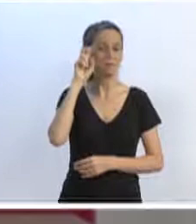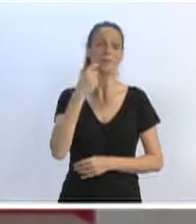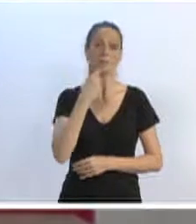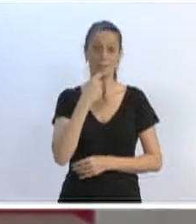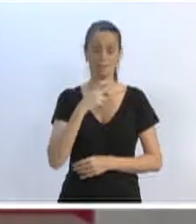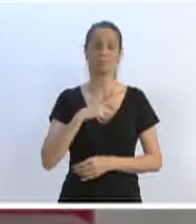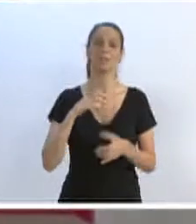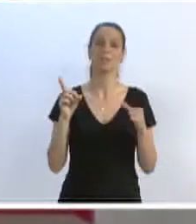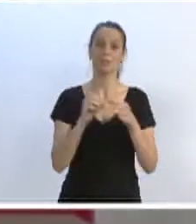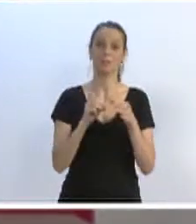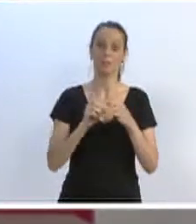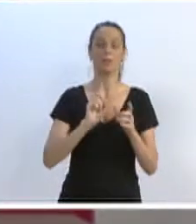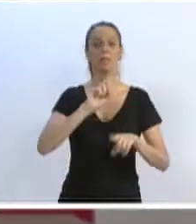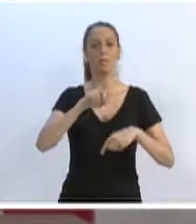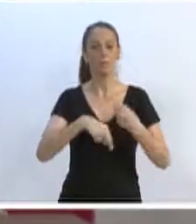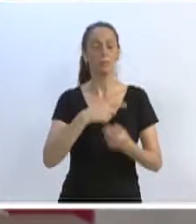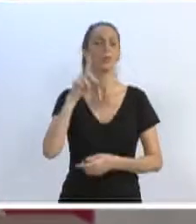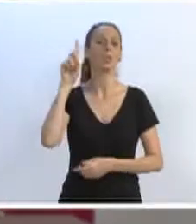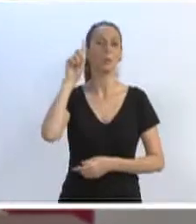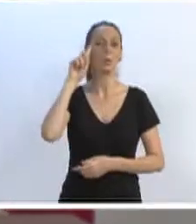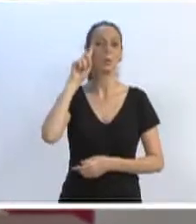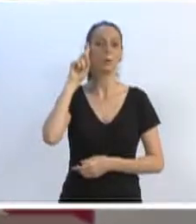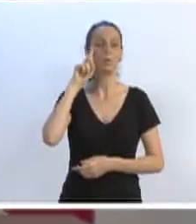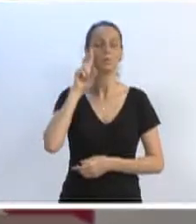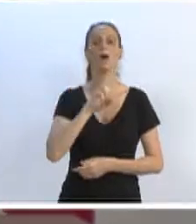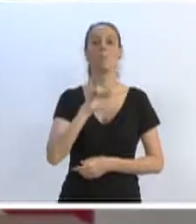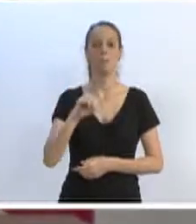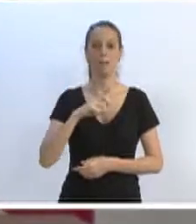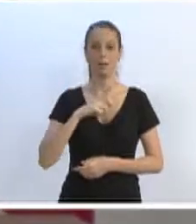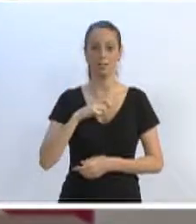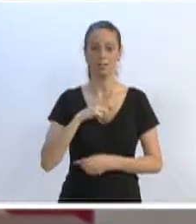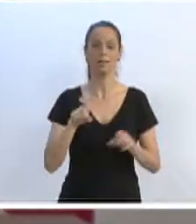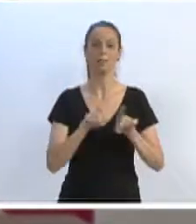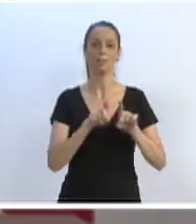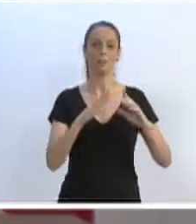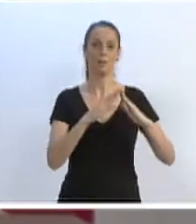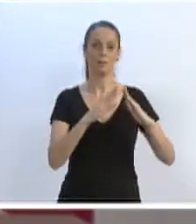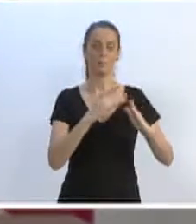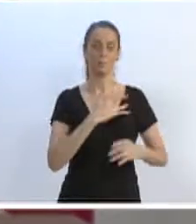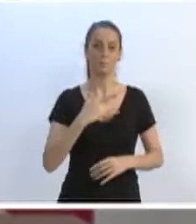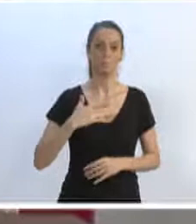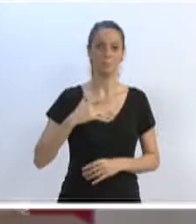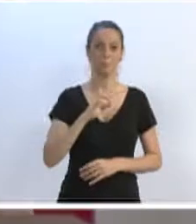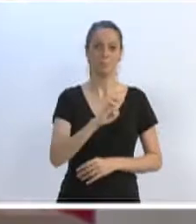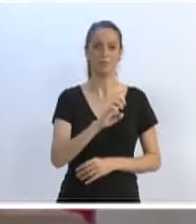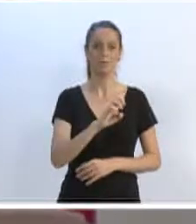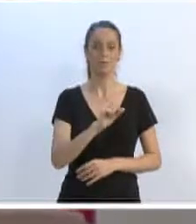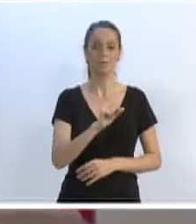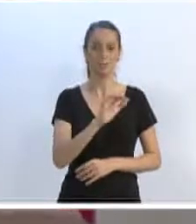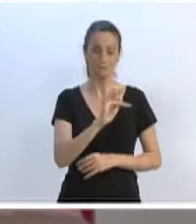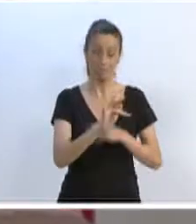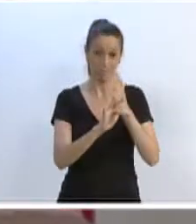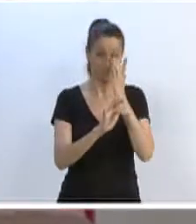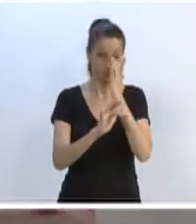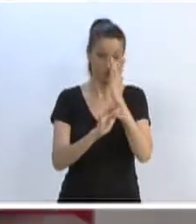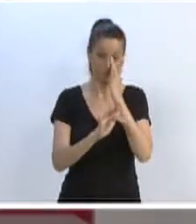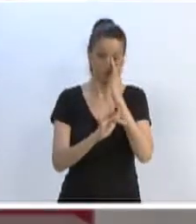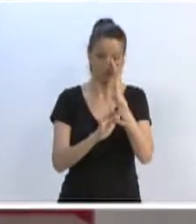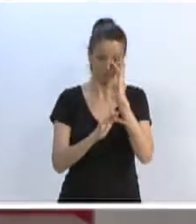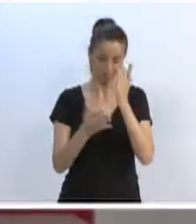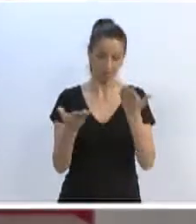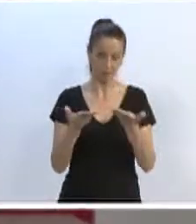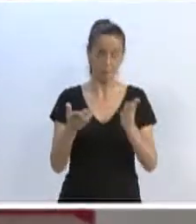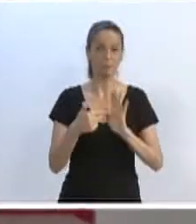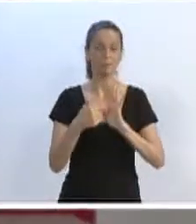depois, diariamente, no ESF Geraldo Schmidt Sobrinho. E depois gostaria que o Ari soltasse fotos ali